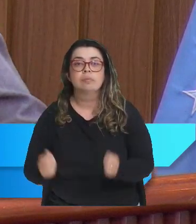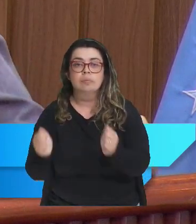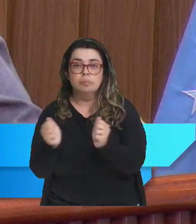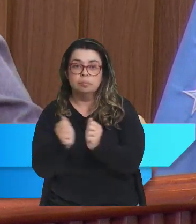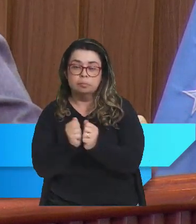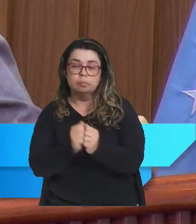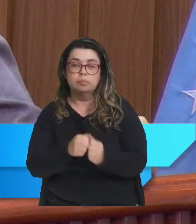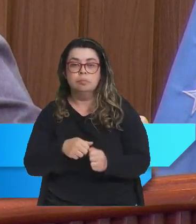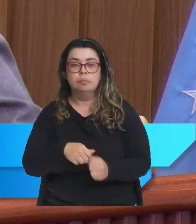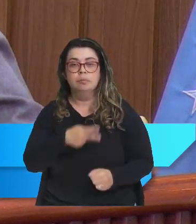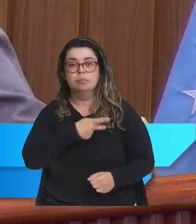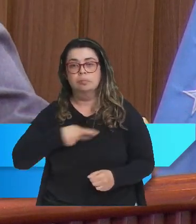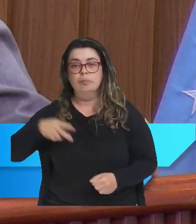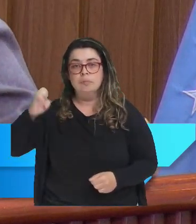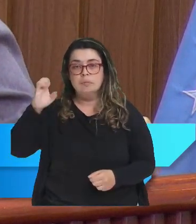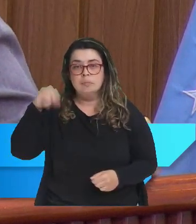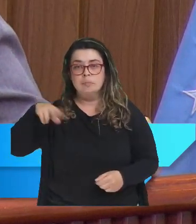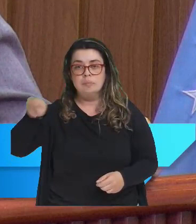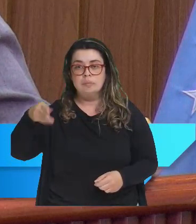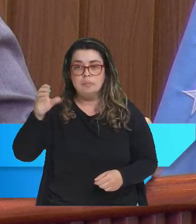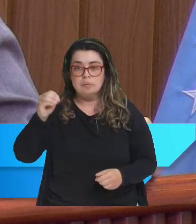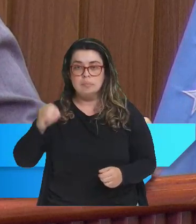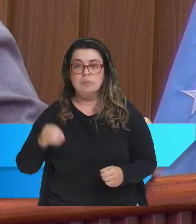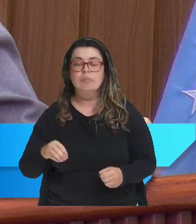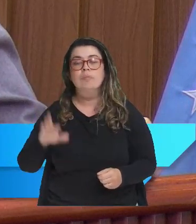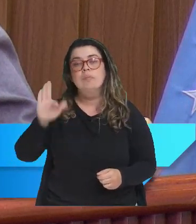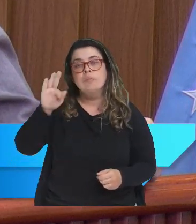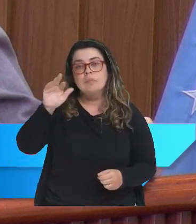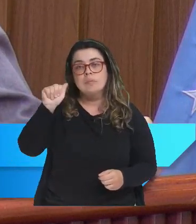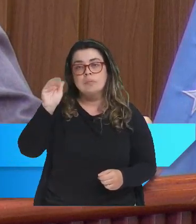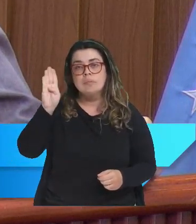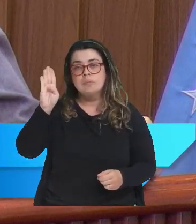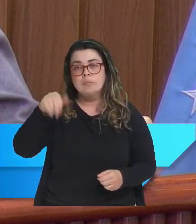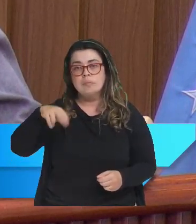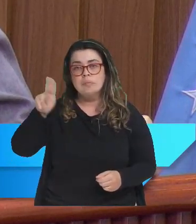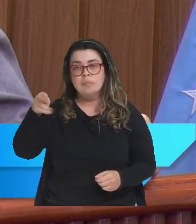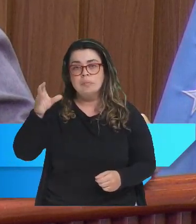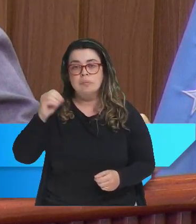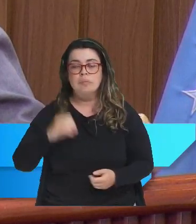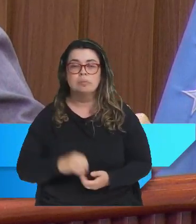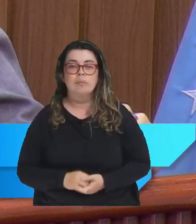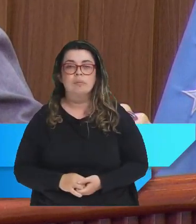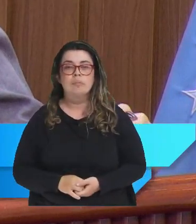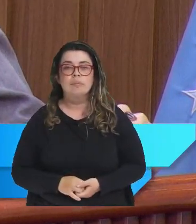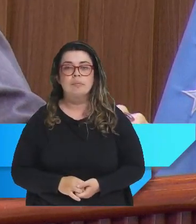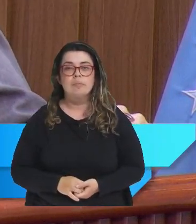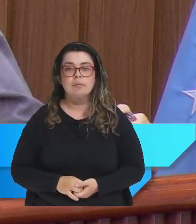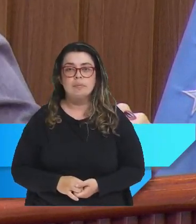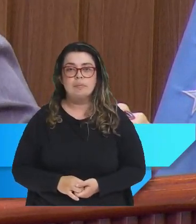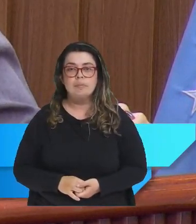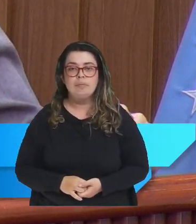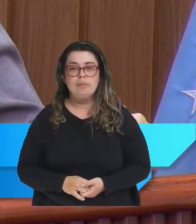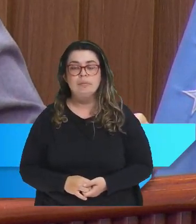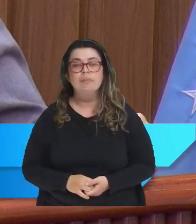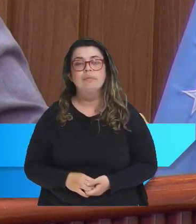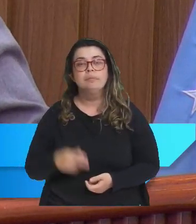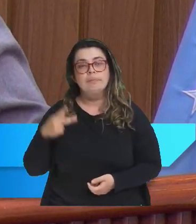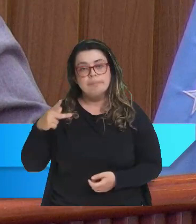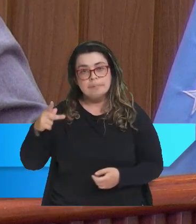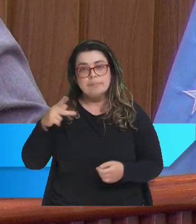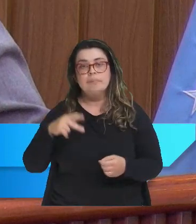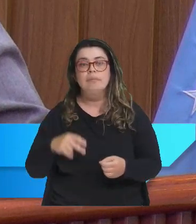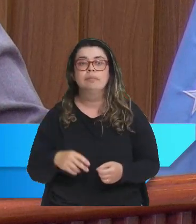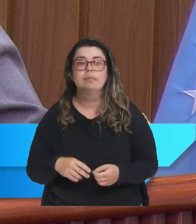do Alerta Verbal, que nós recebemos o pessoal do cemitério, e depois nós vamos falar